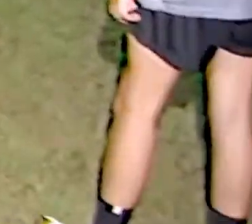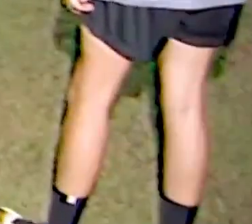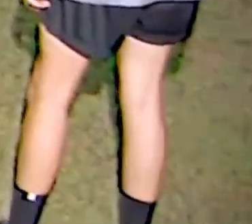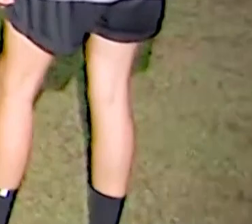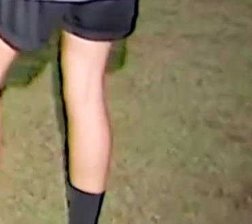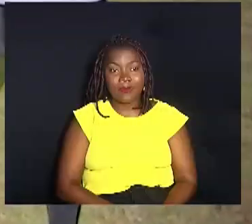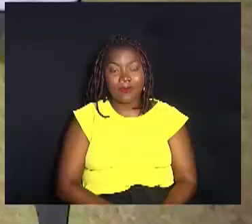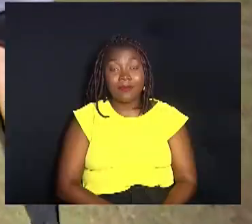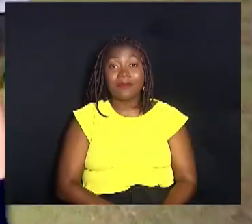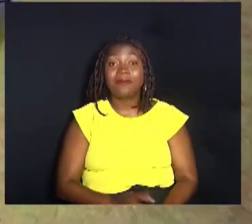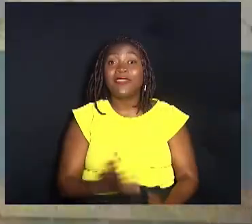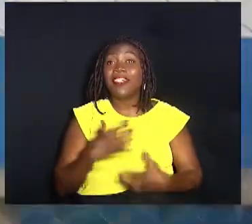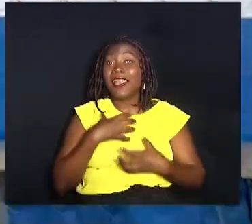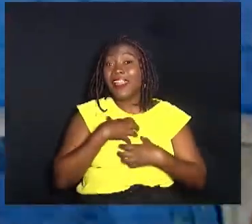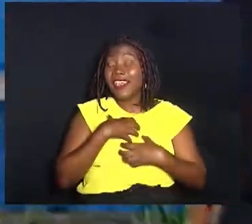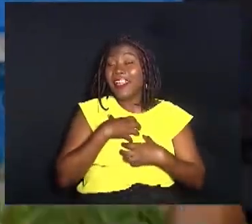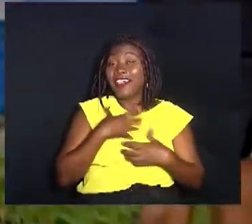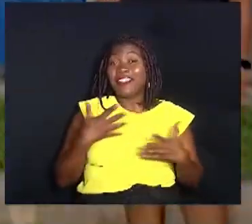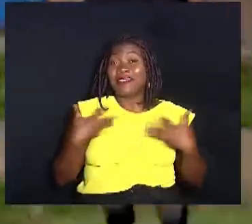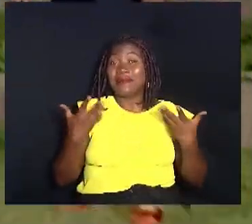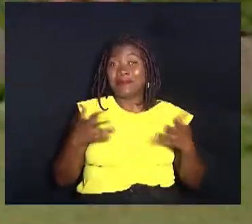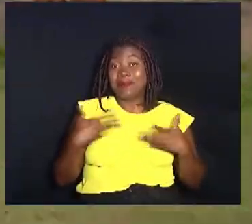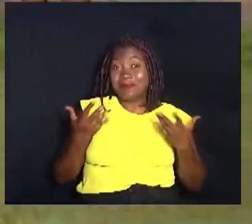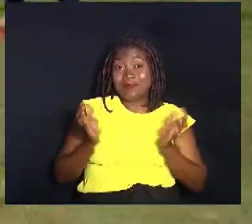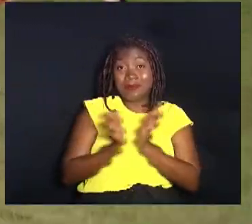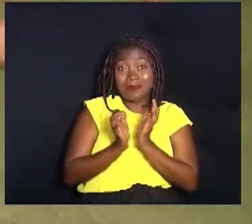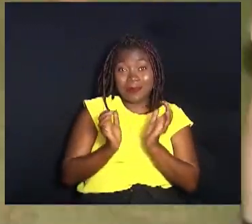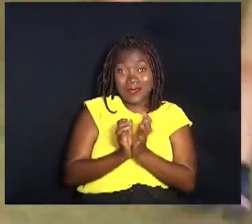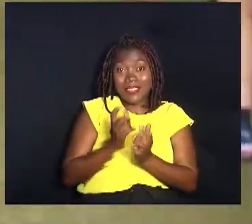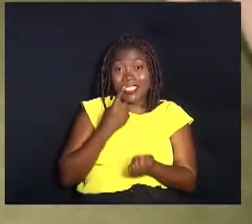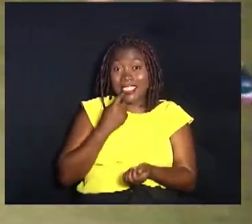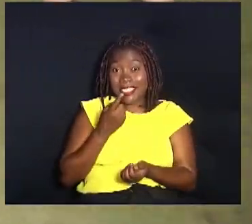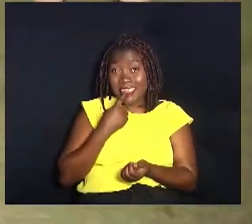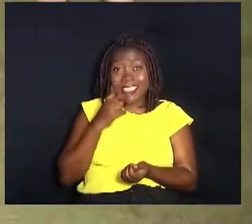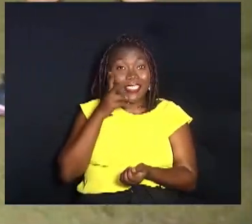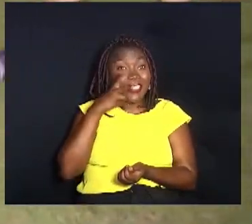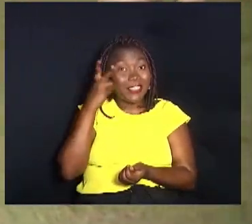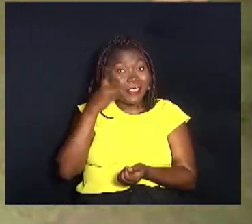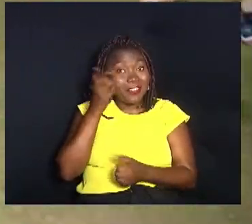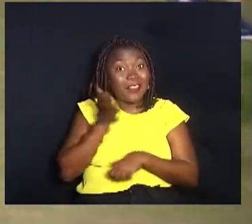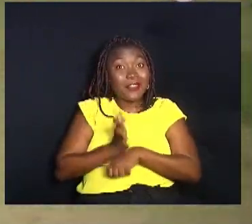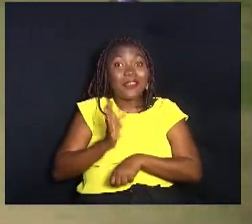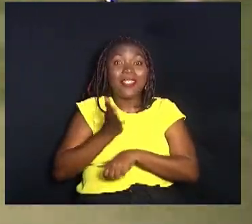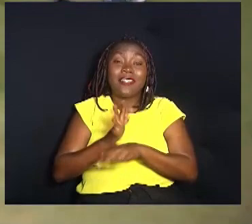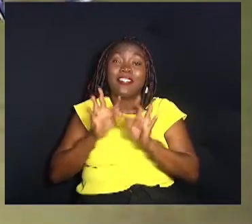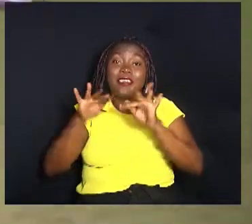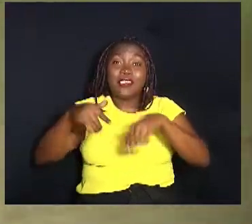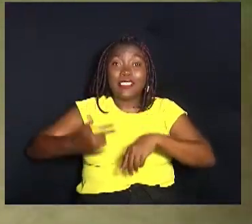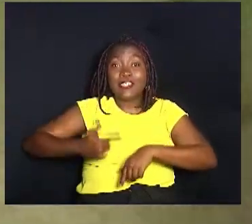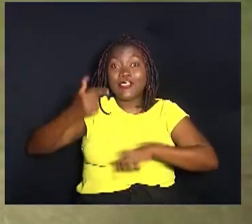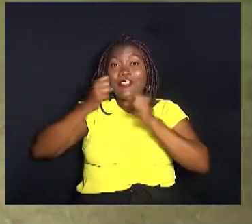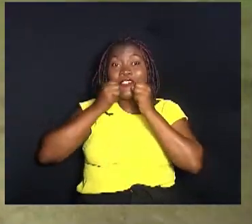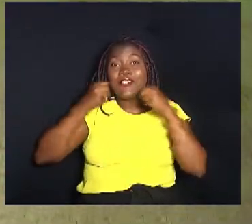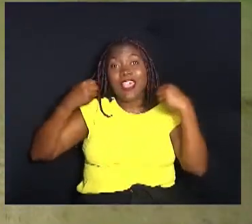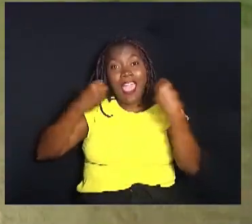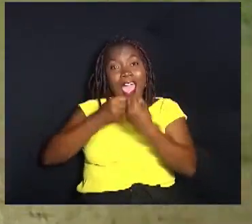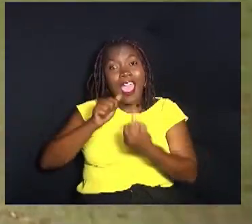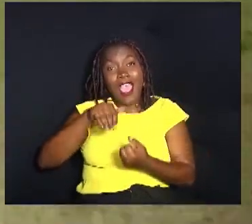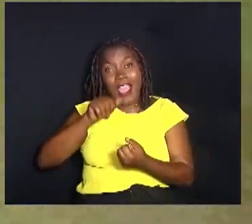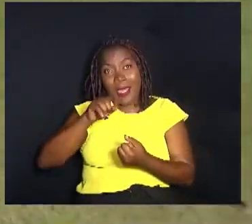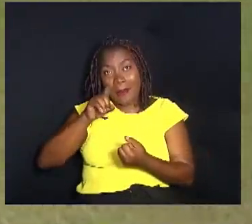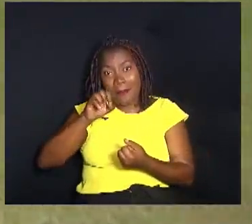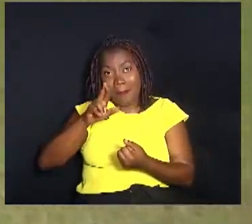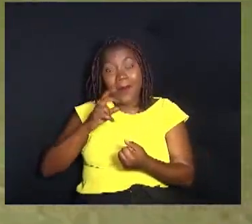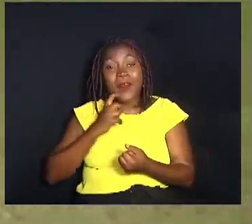É em clima de descontração que o time de Sangue Vinho treina para a final do 2º Campeonato Amador de Campinas.